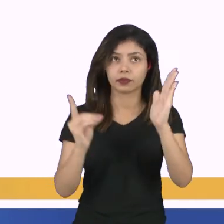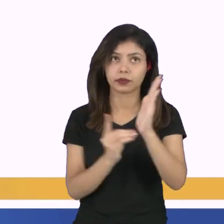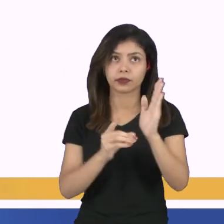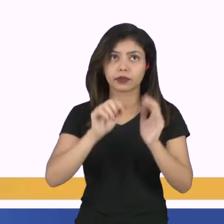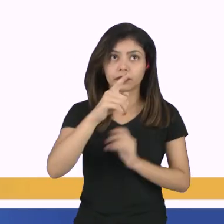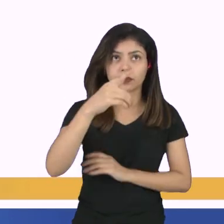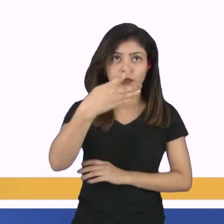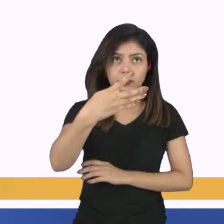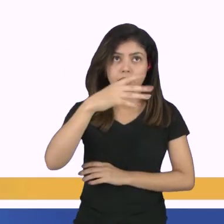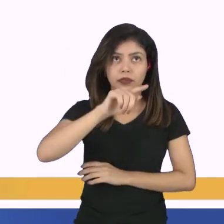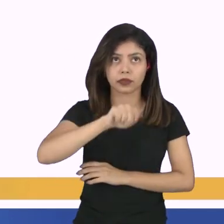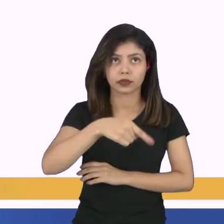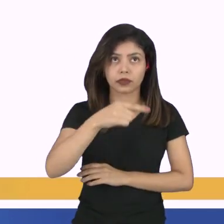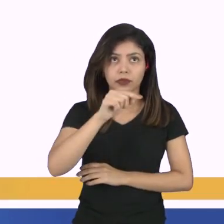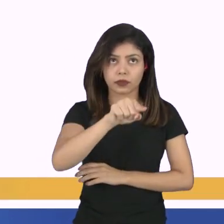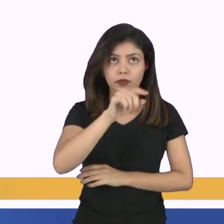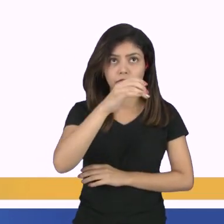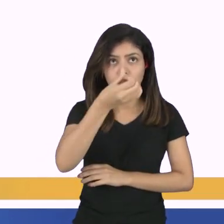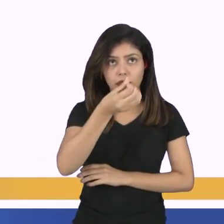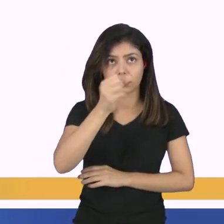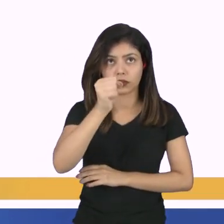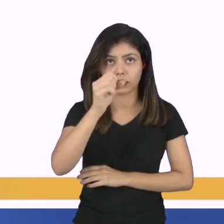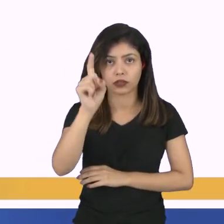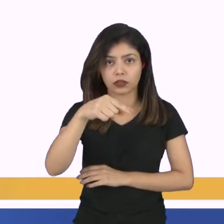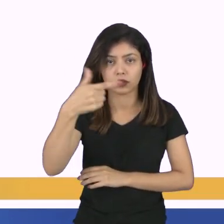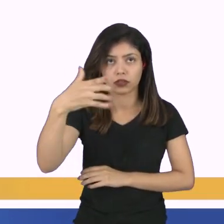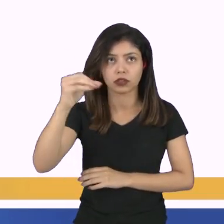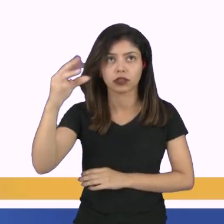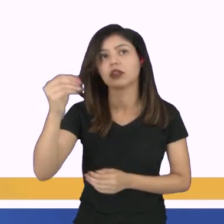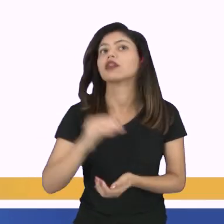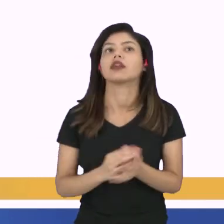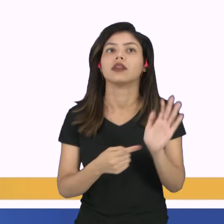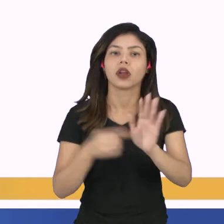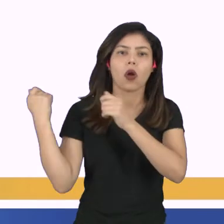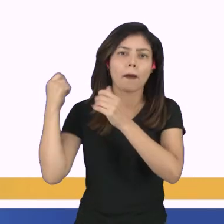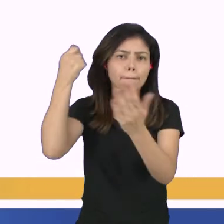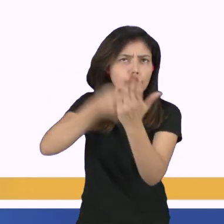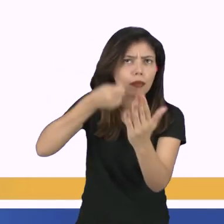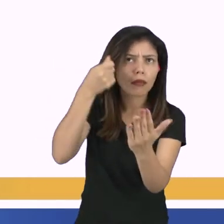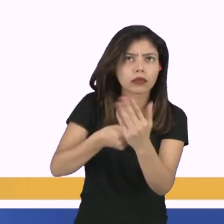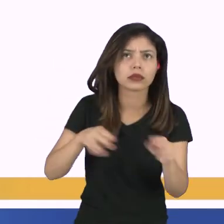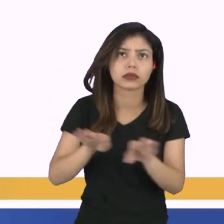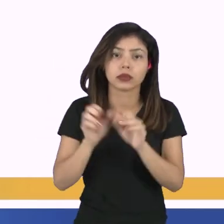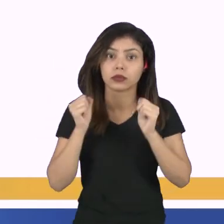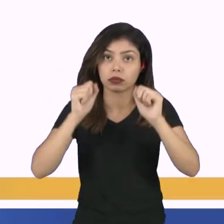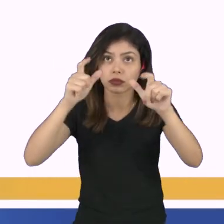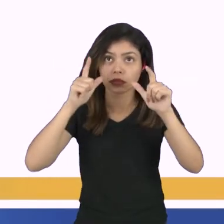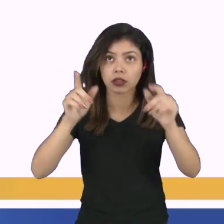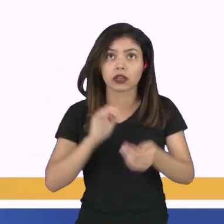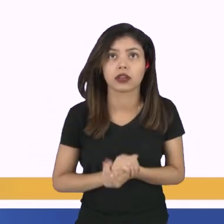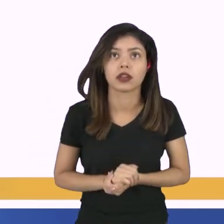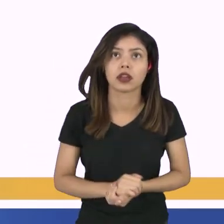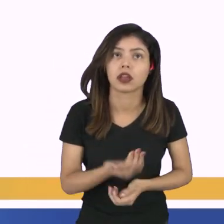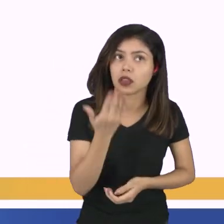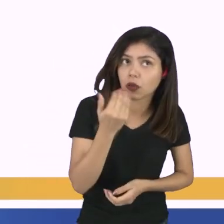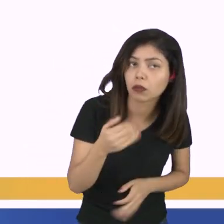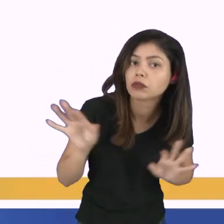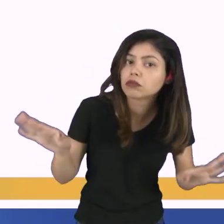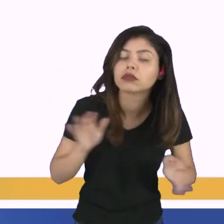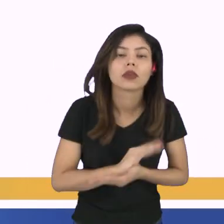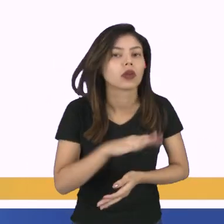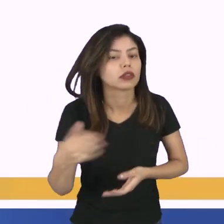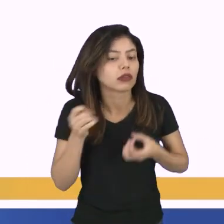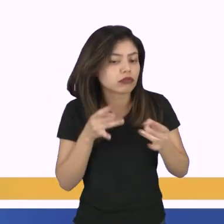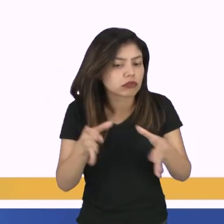torna obrigatório a rotulação e identificação de alimentos transgênicos com o intuito de alertar o consumidor sobre o que ele está consumindo. Ou seja, quando você